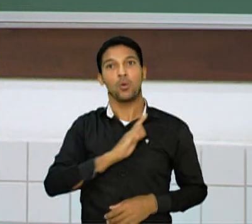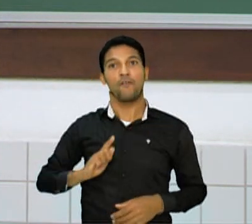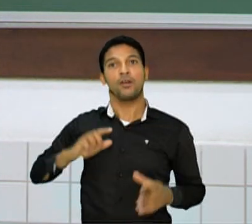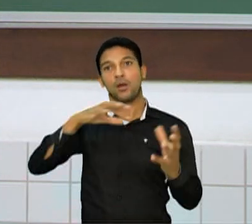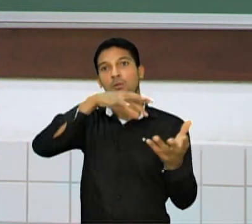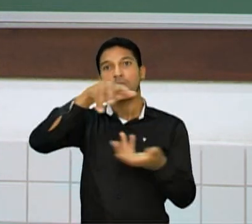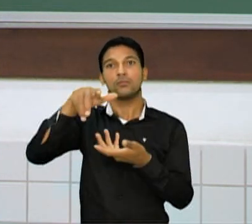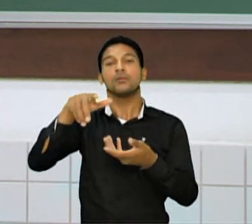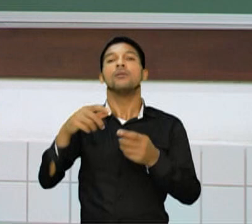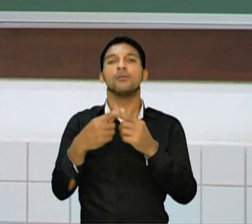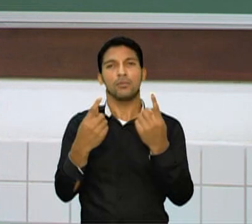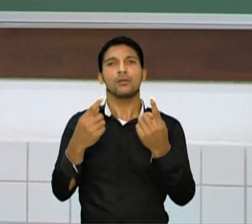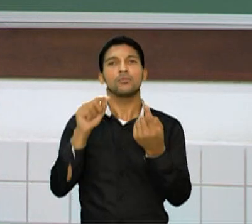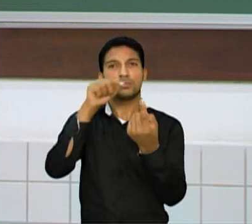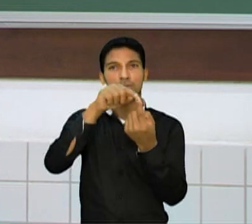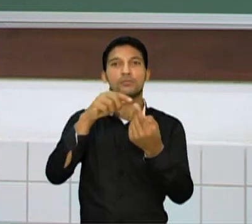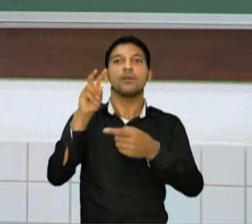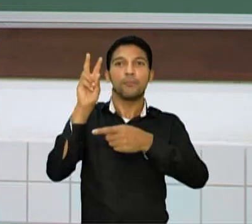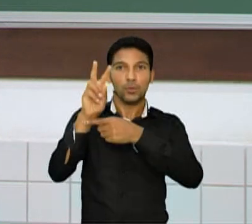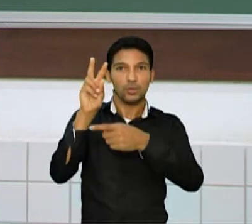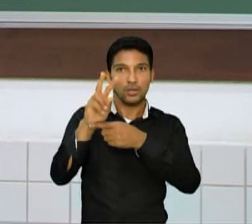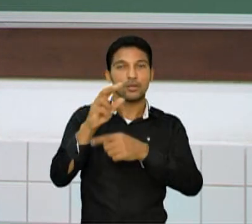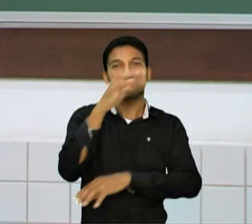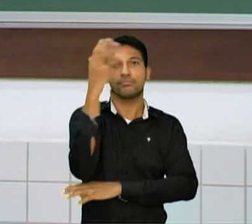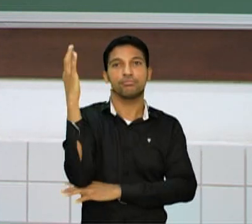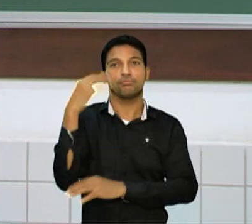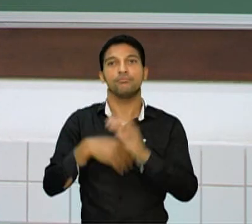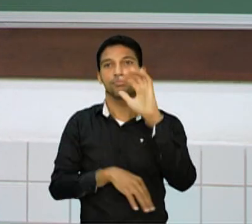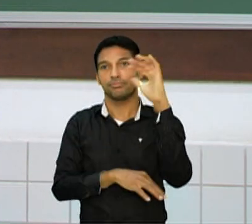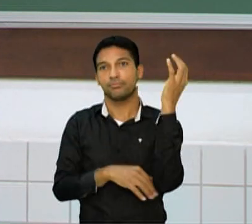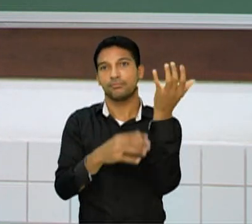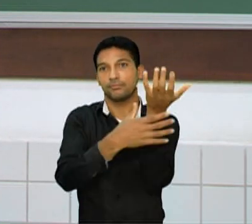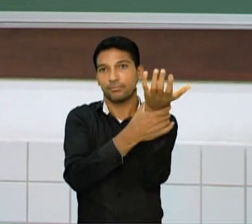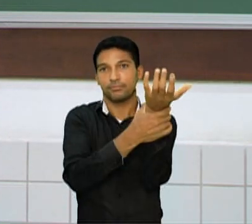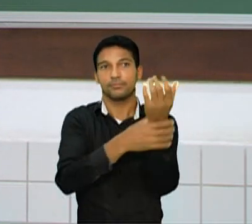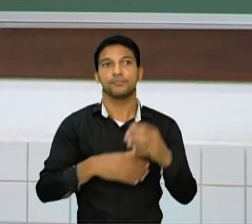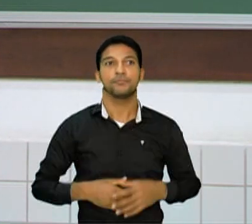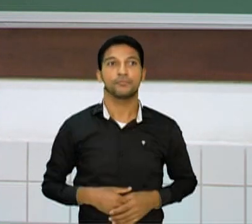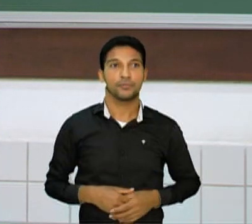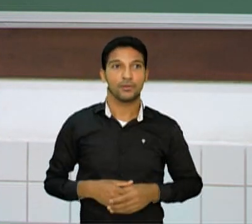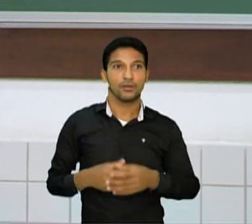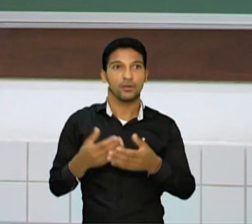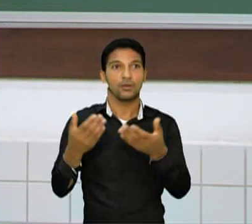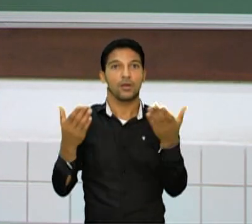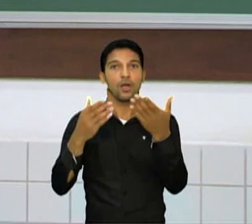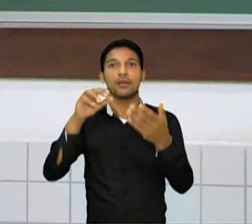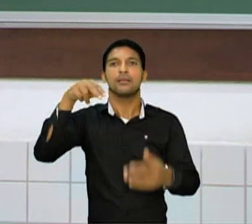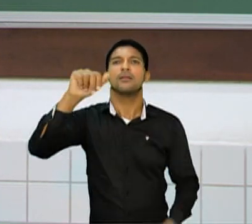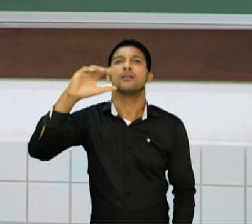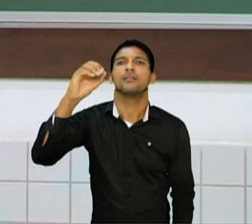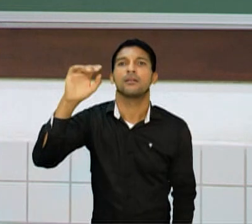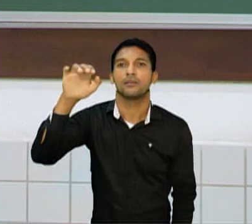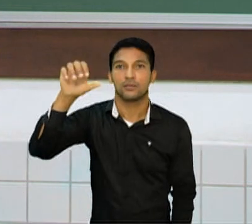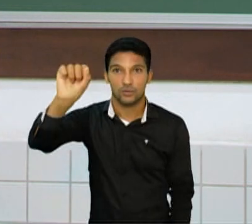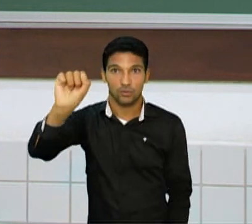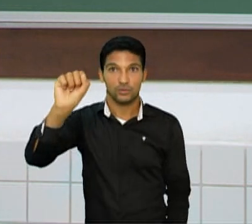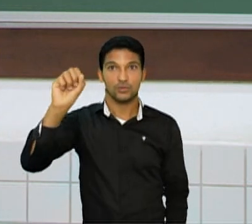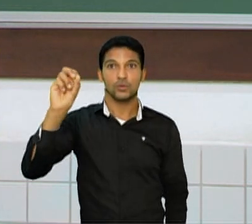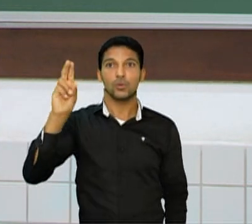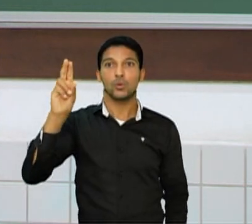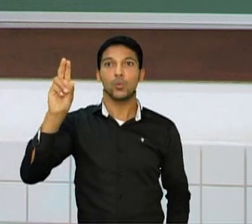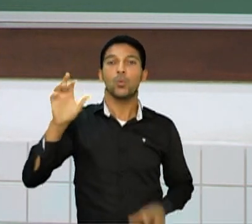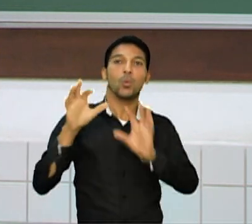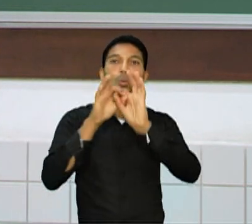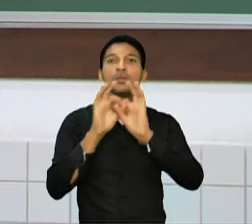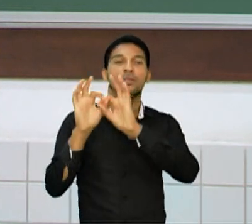proteção ao meio ambiente, mas ela é não governamental. As Nações Unidas nasceram a partir de 1947, depois de